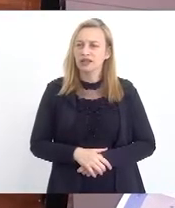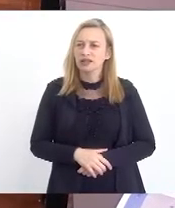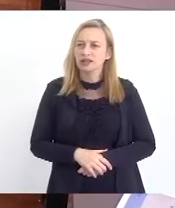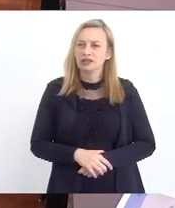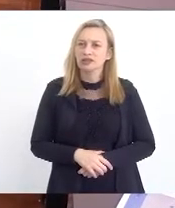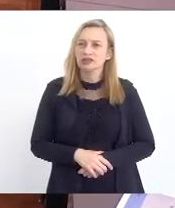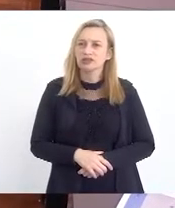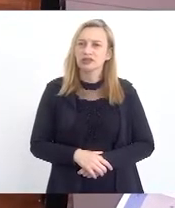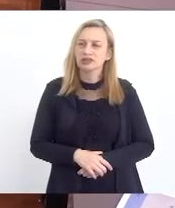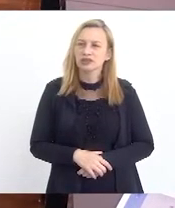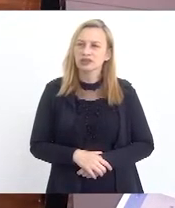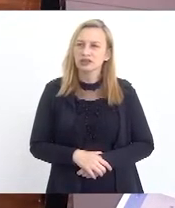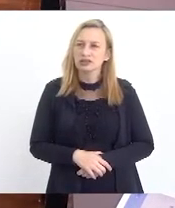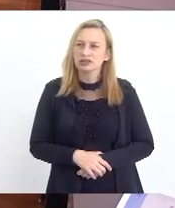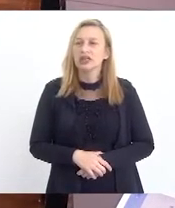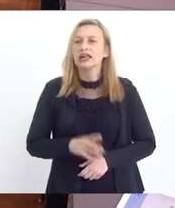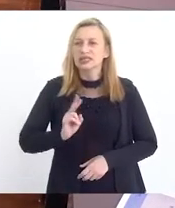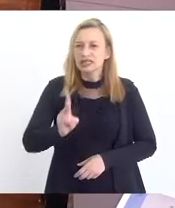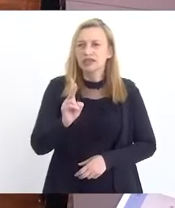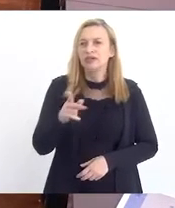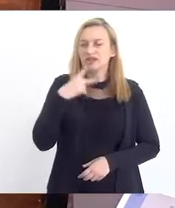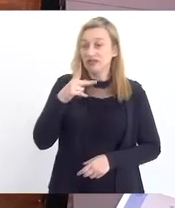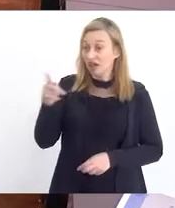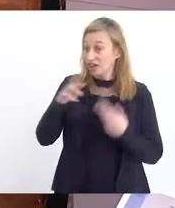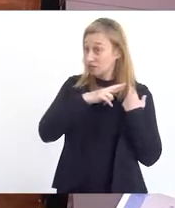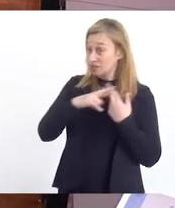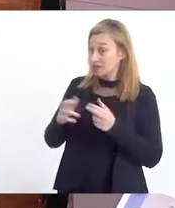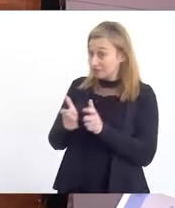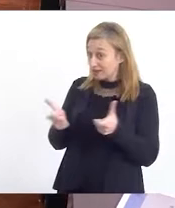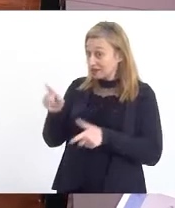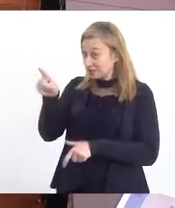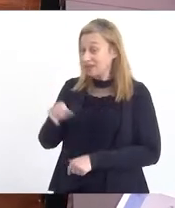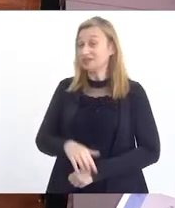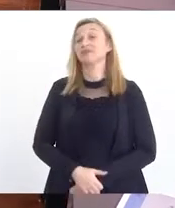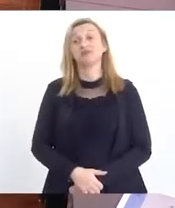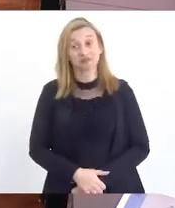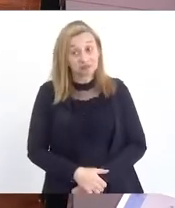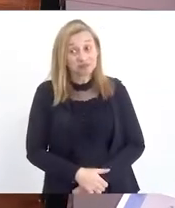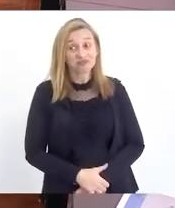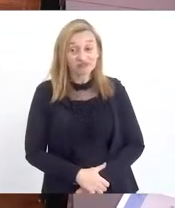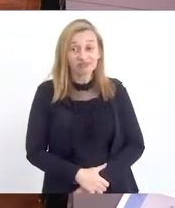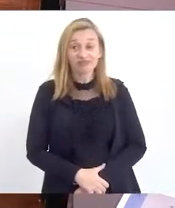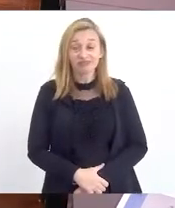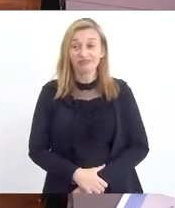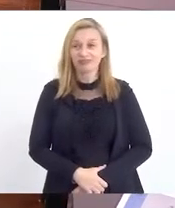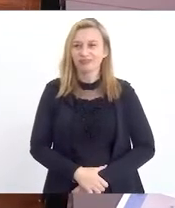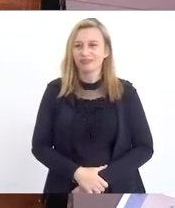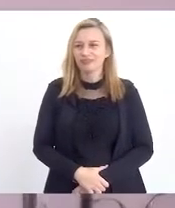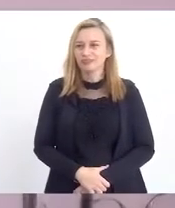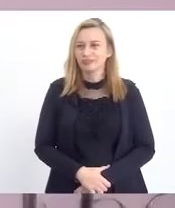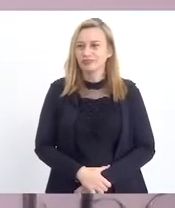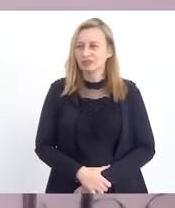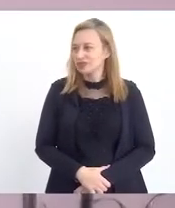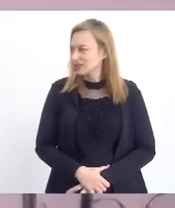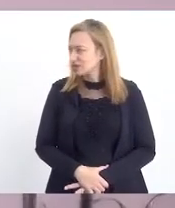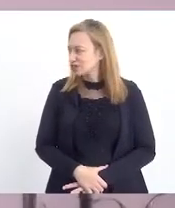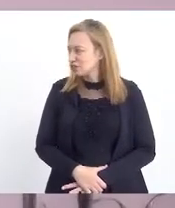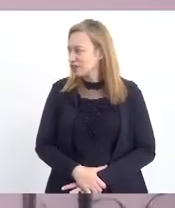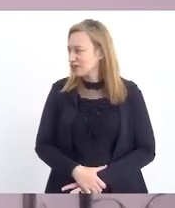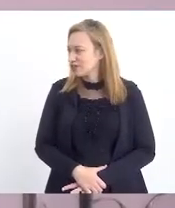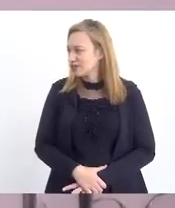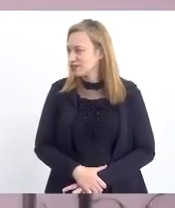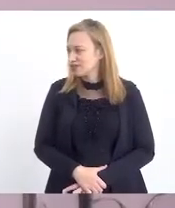Responsabilidade maior, né? Que sempre que ele falar, vai ser um show, né? Bom, deputada Lucinha, deputado